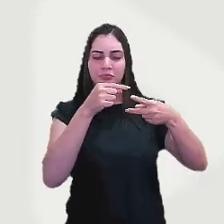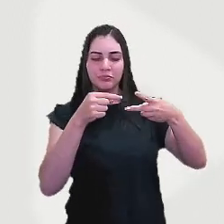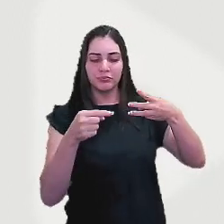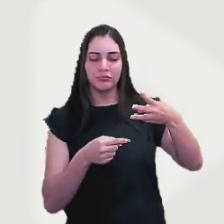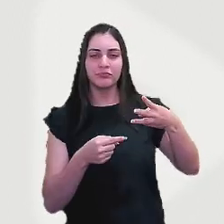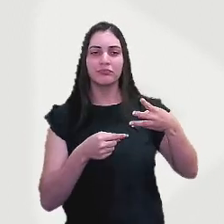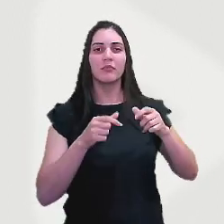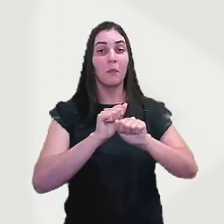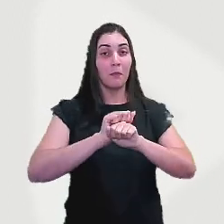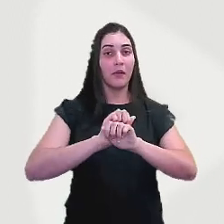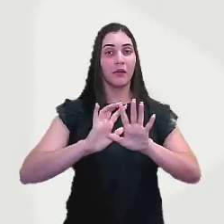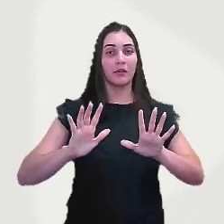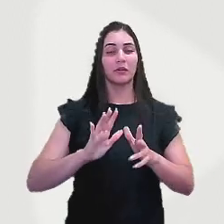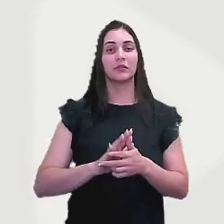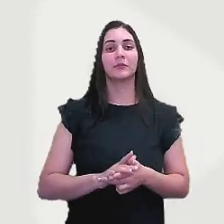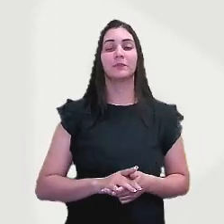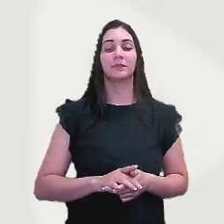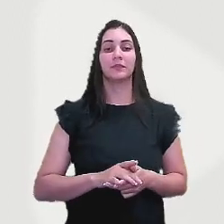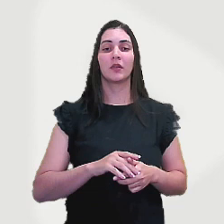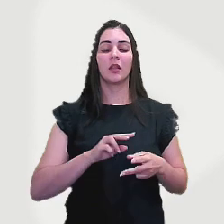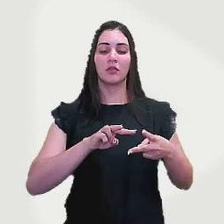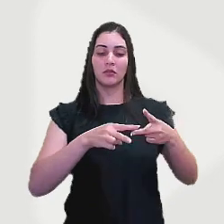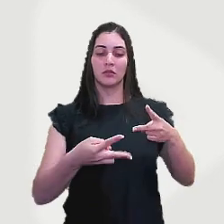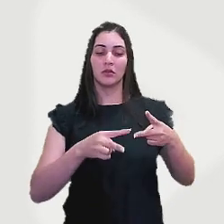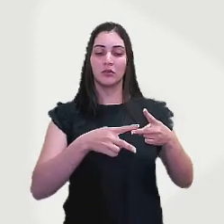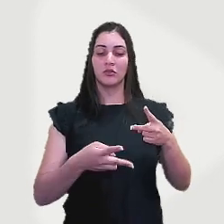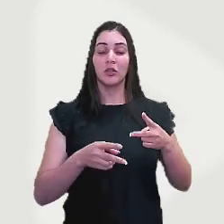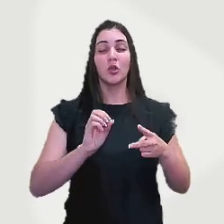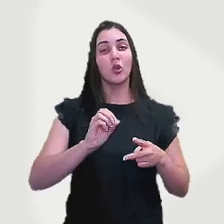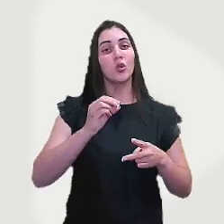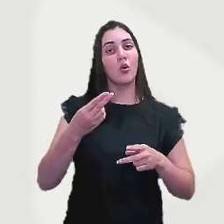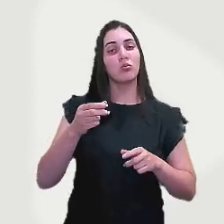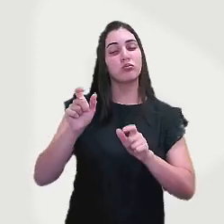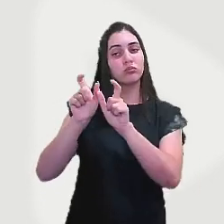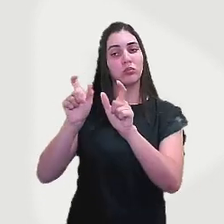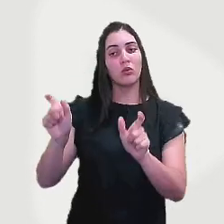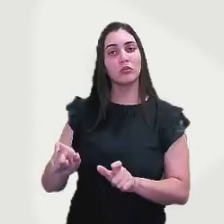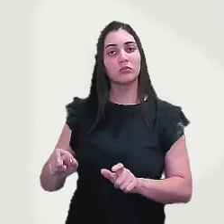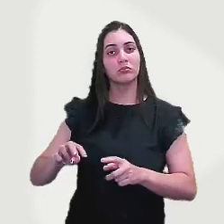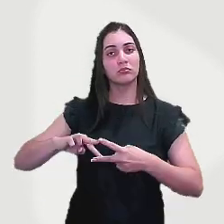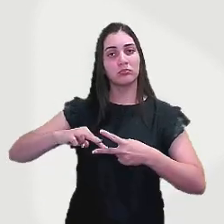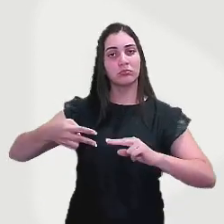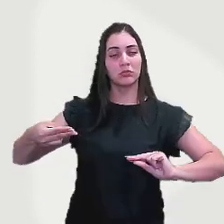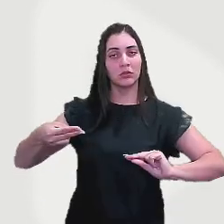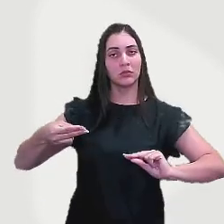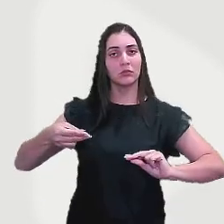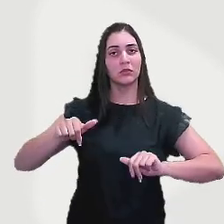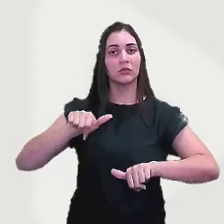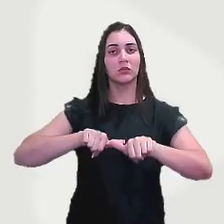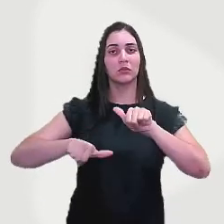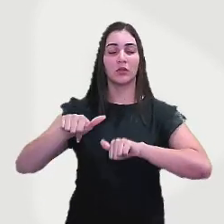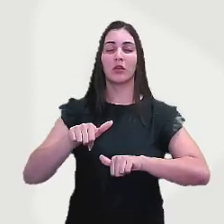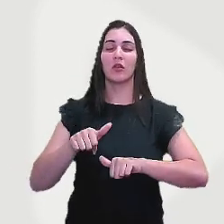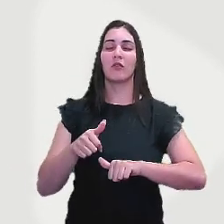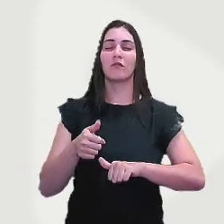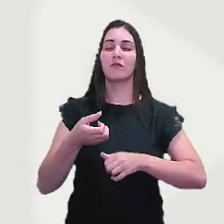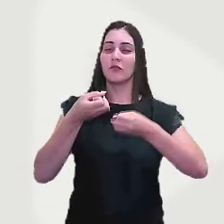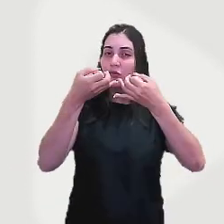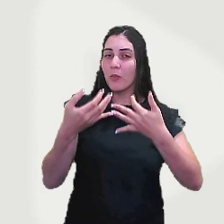mais cristalizada. Transgênico ou organismo geneticamente modificado. E mais uma vez eu vou ressaltar aqui essa